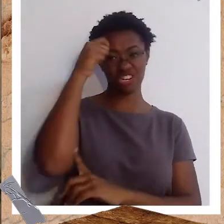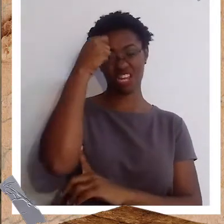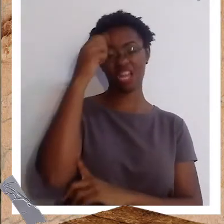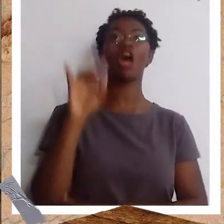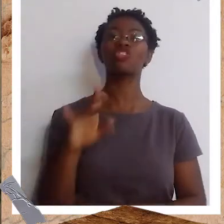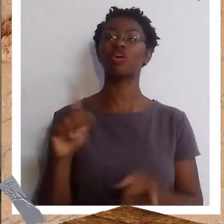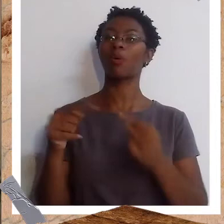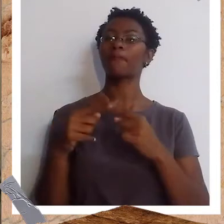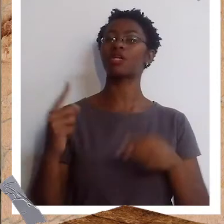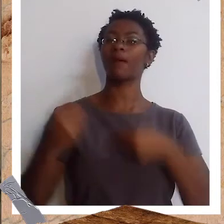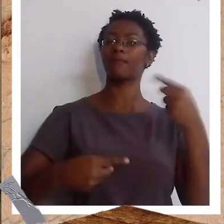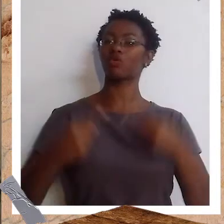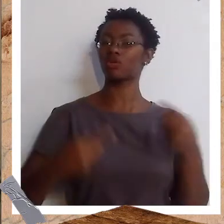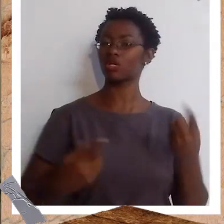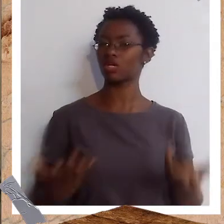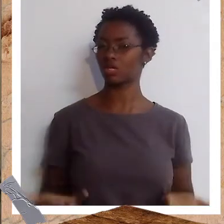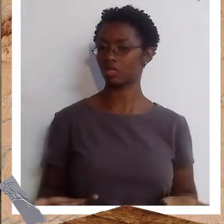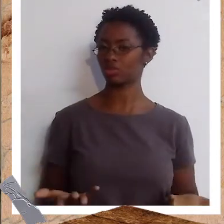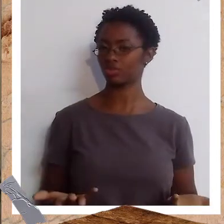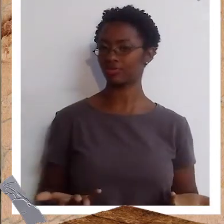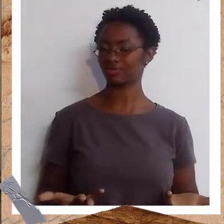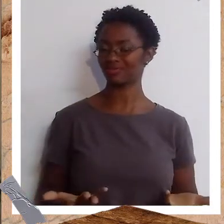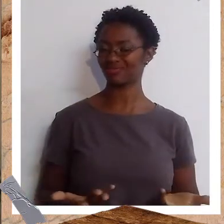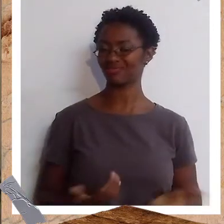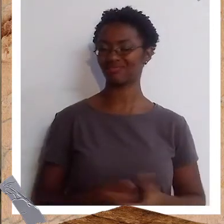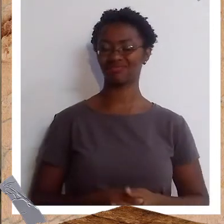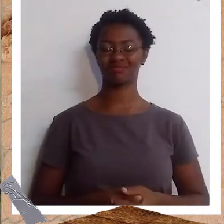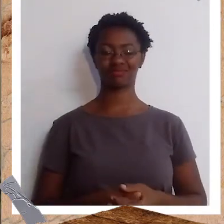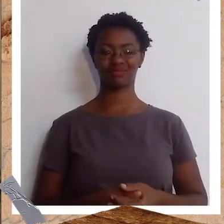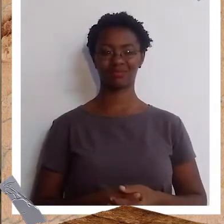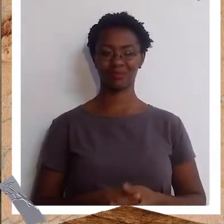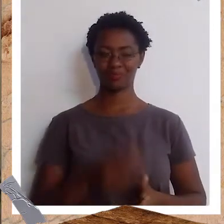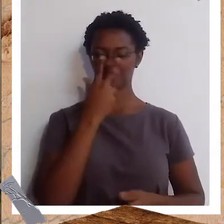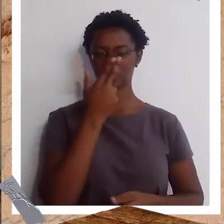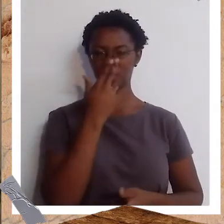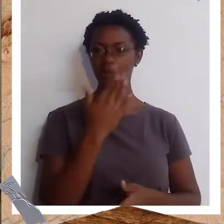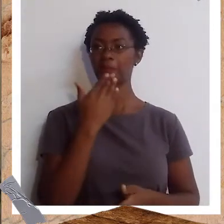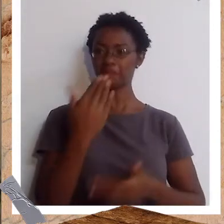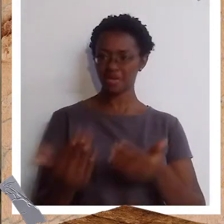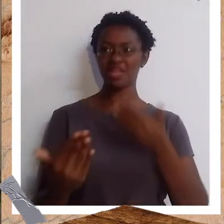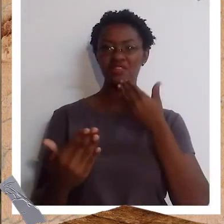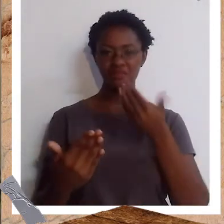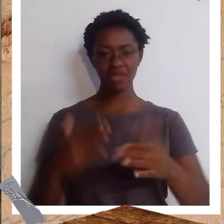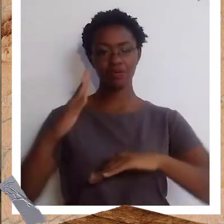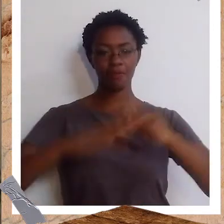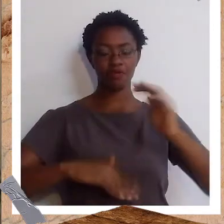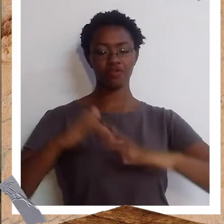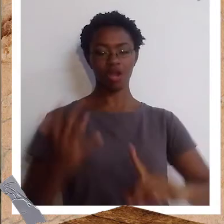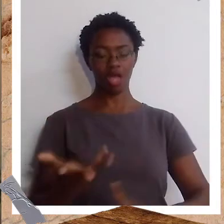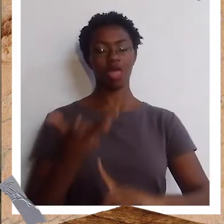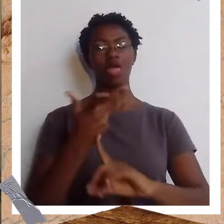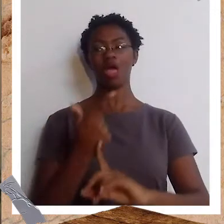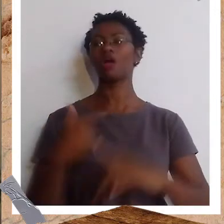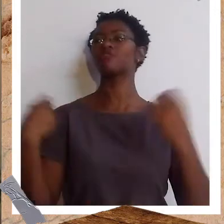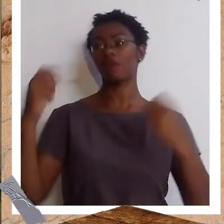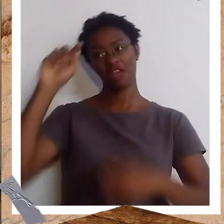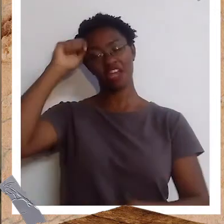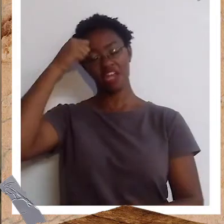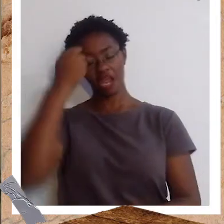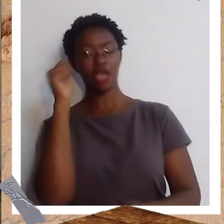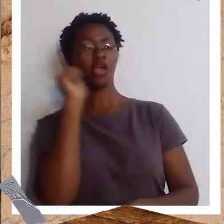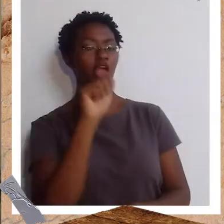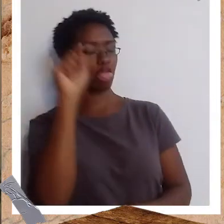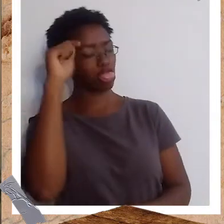vê que, por vezes, se exige, né, do artista, da artista, que, sendo um artista negro ou um artista negro,